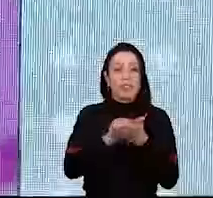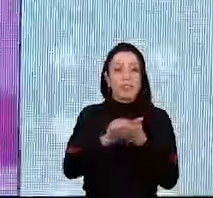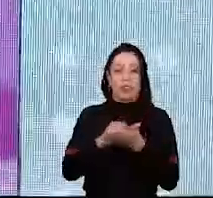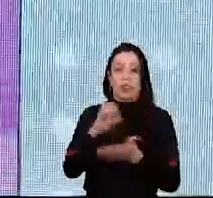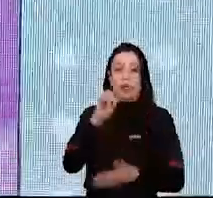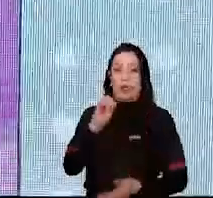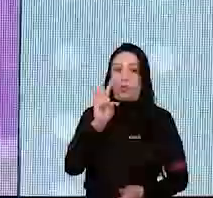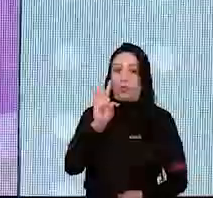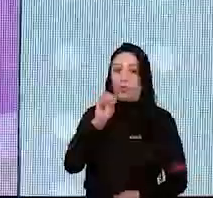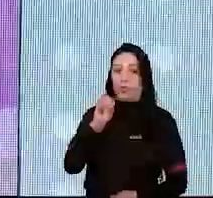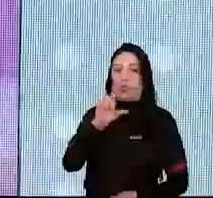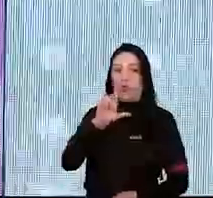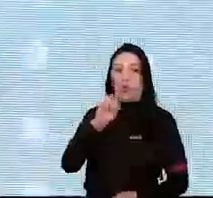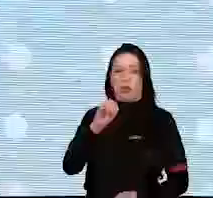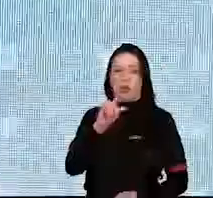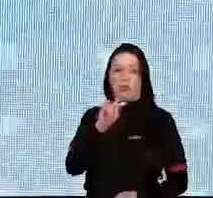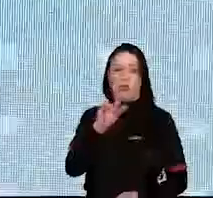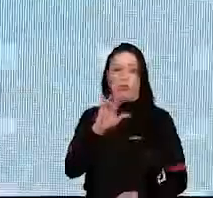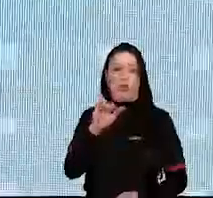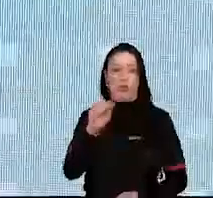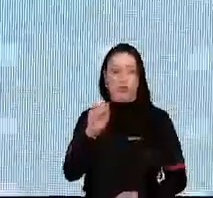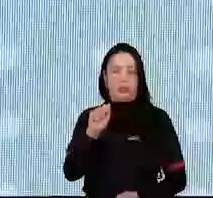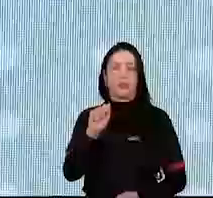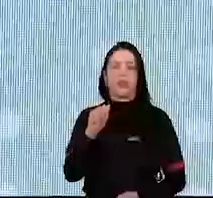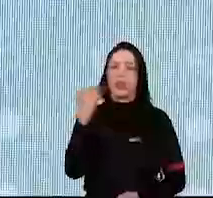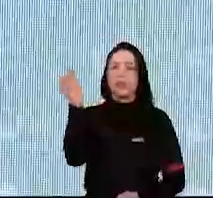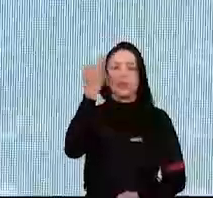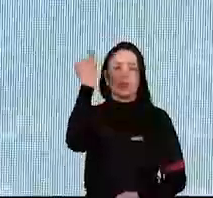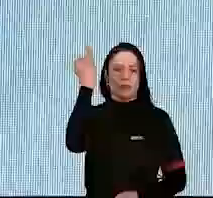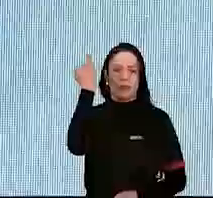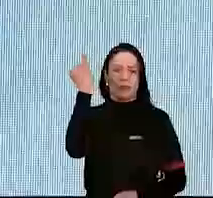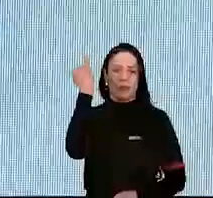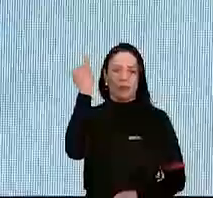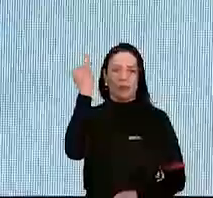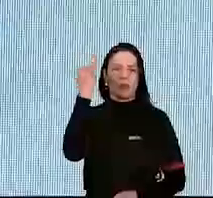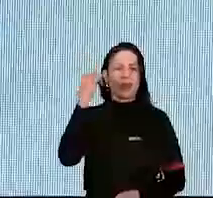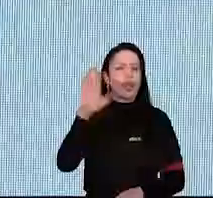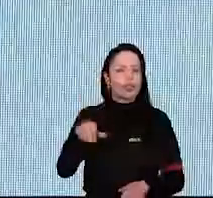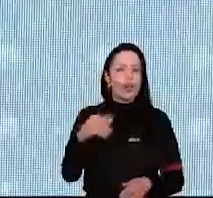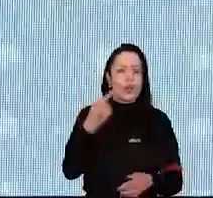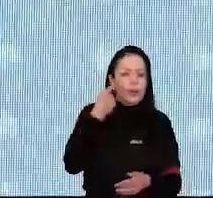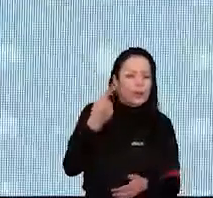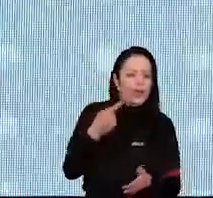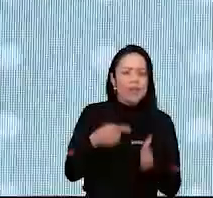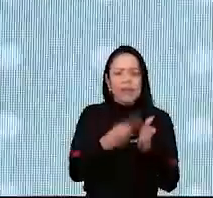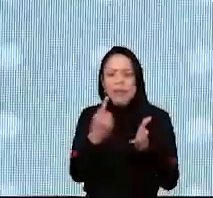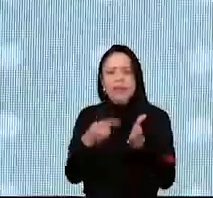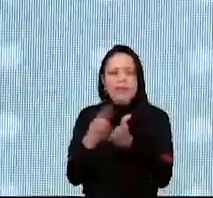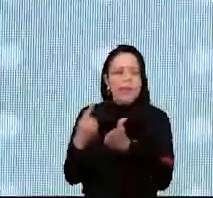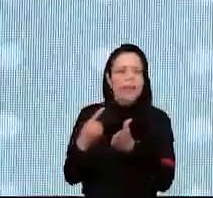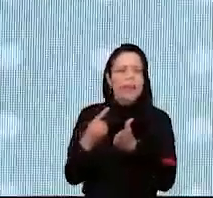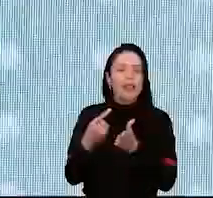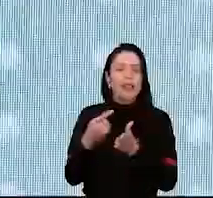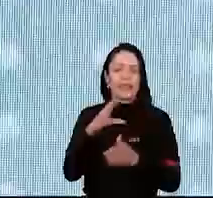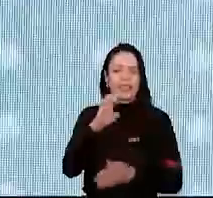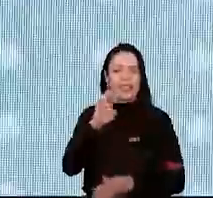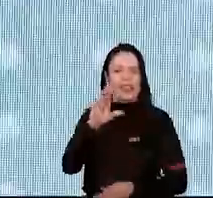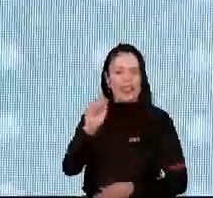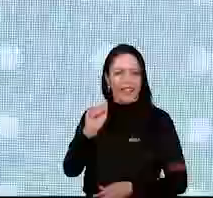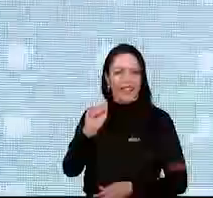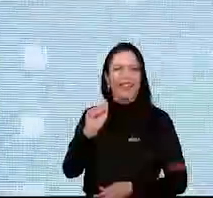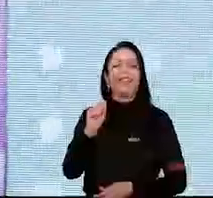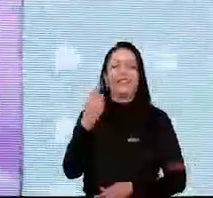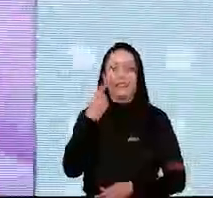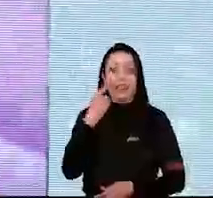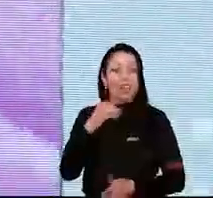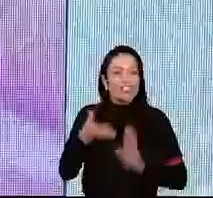a principal ferramenta para quem trabalha com a otologia. Até mesmo nos primeiros casos que a gente estava vendo nas ceruminosas. Então, tirar tudo